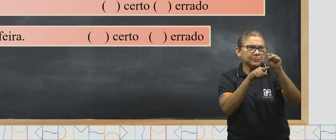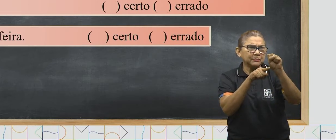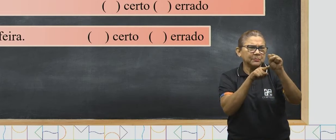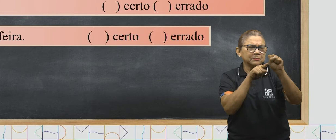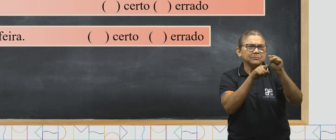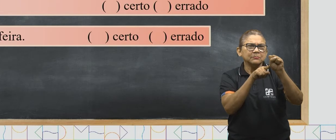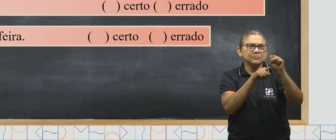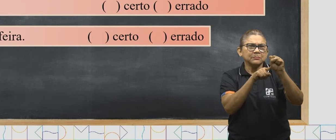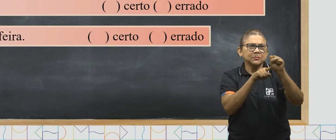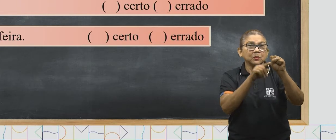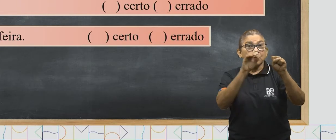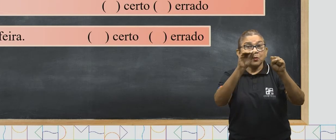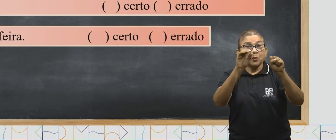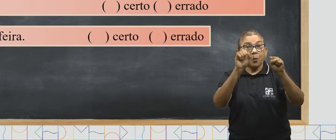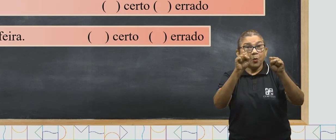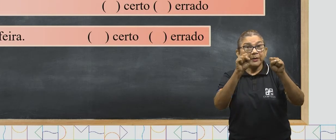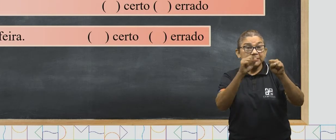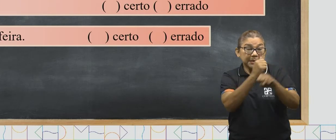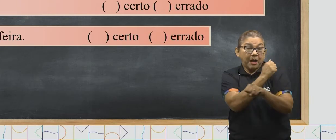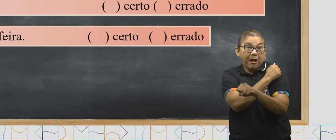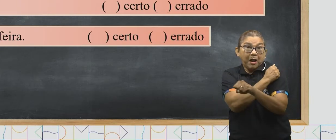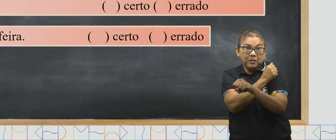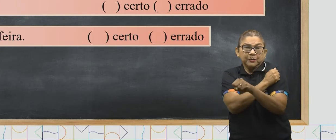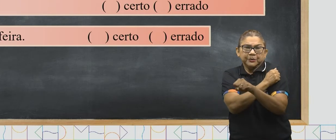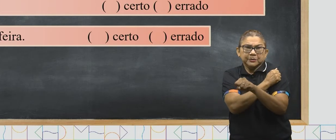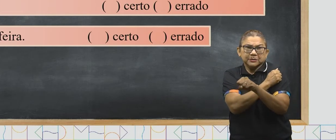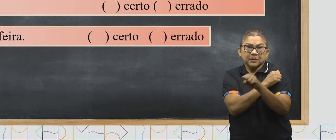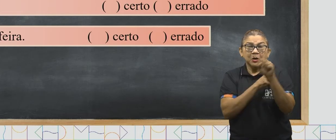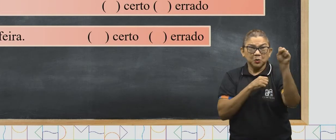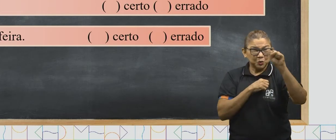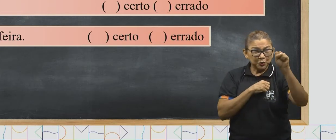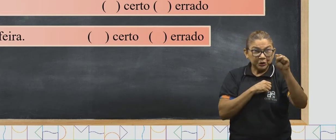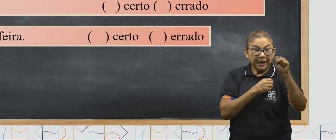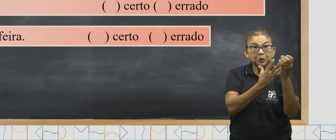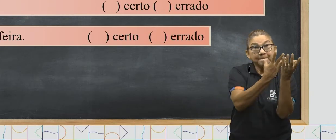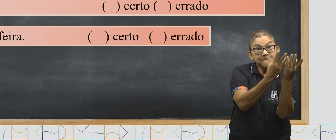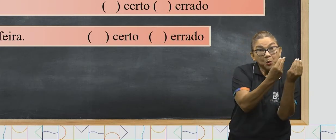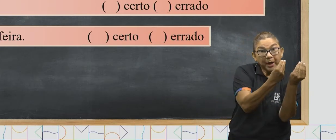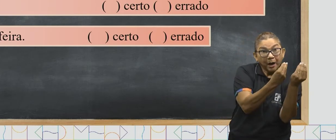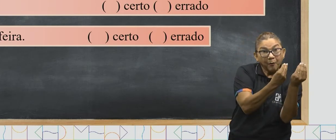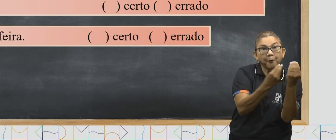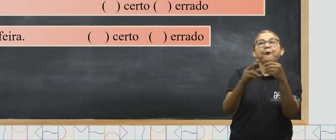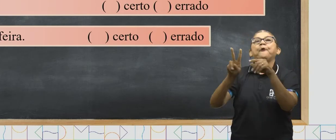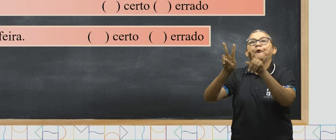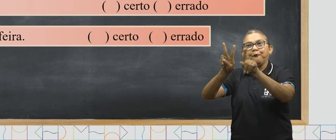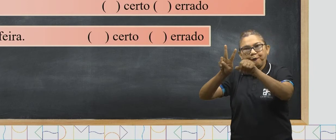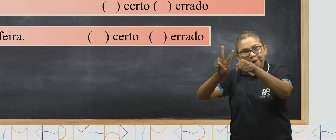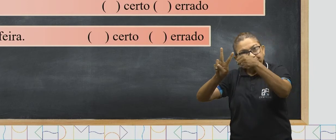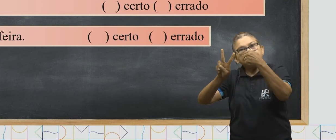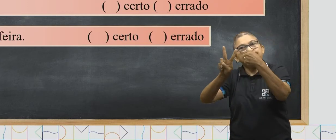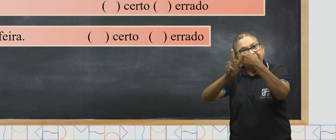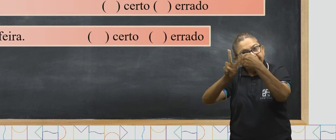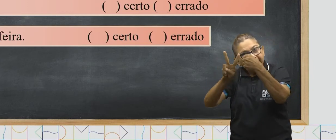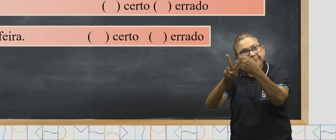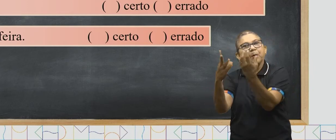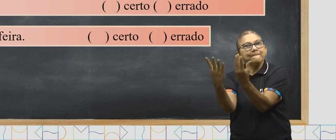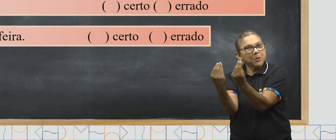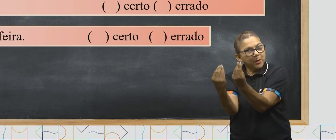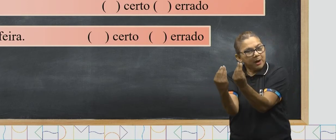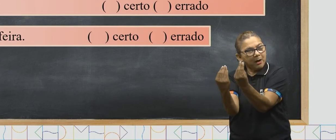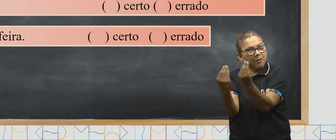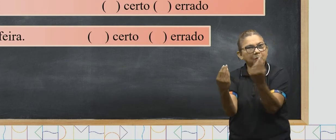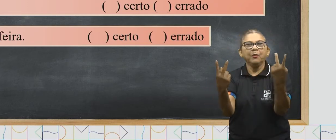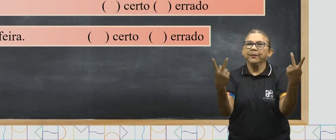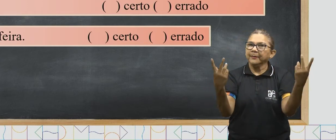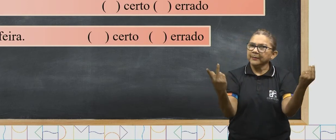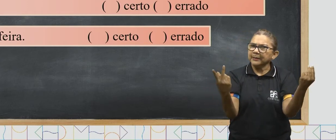os alunos. Se o sujeito está no plural, o verbo estar no plural, a frase está certa